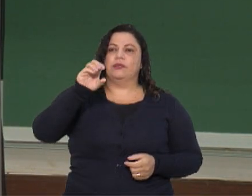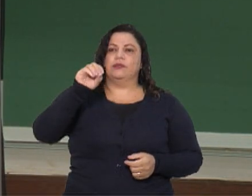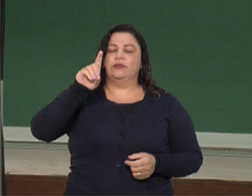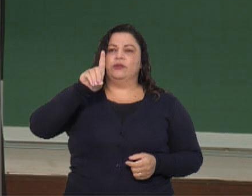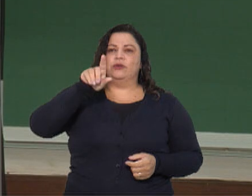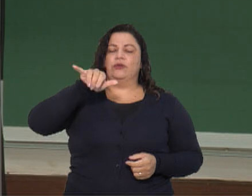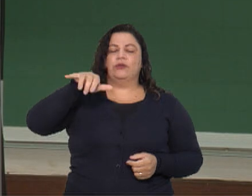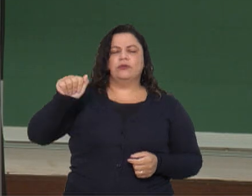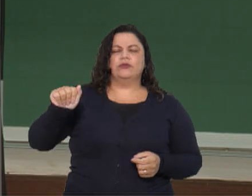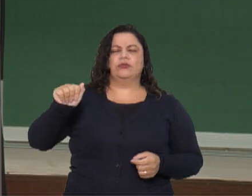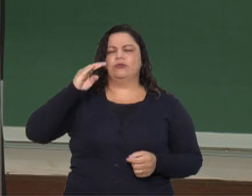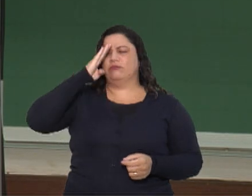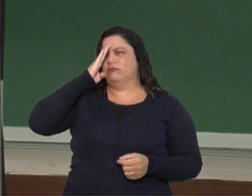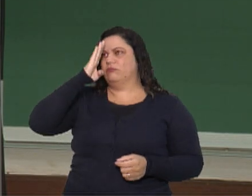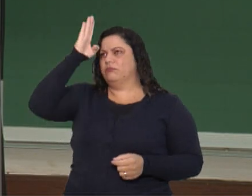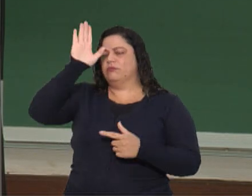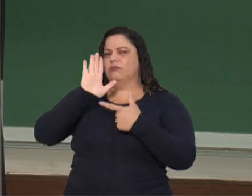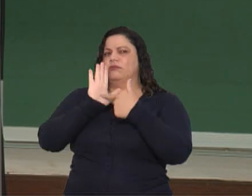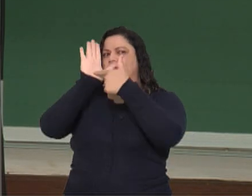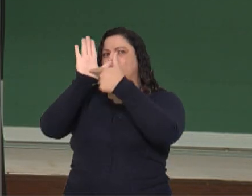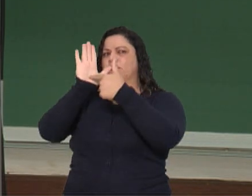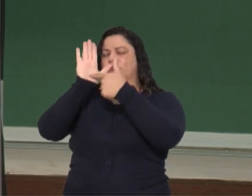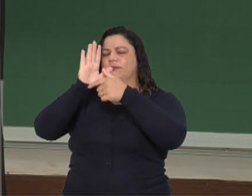Então, comparando com o desenho de novo,